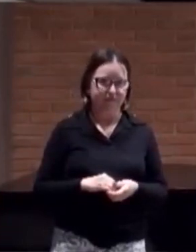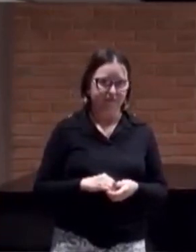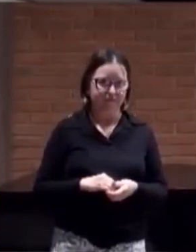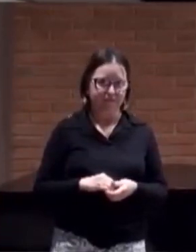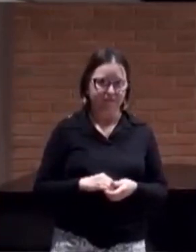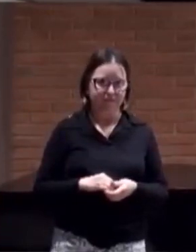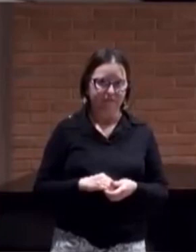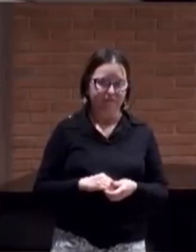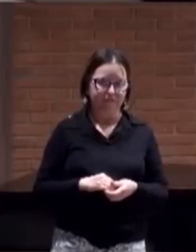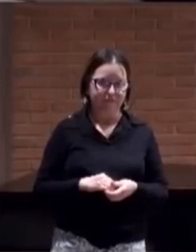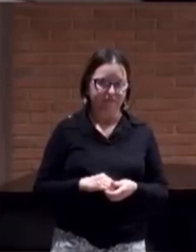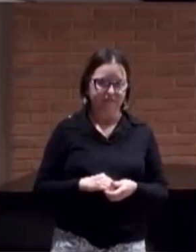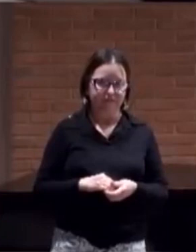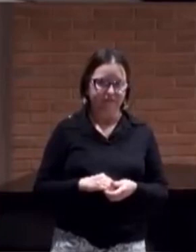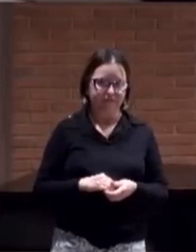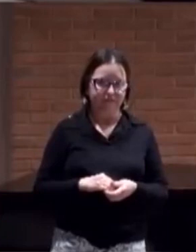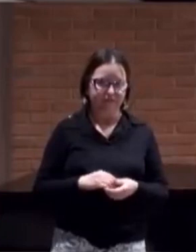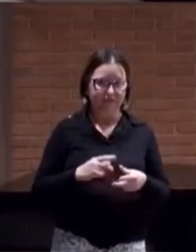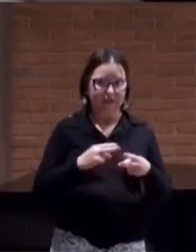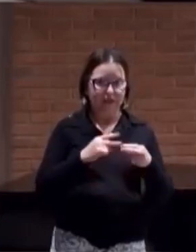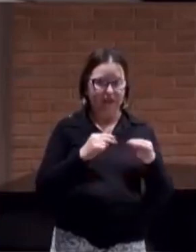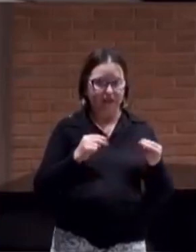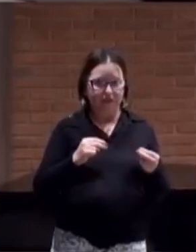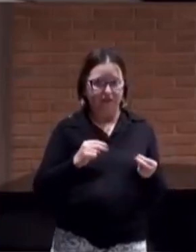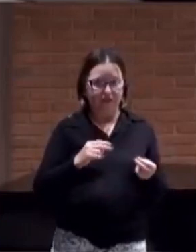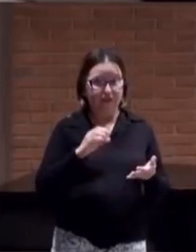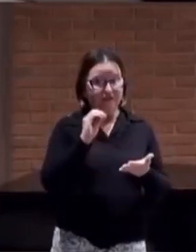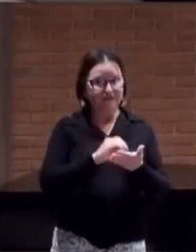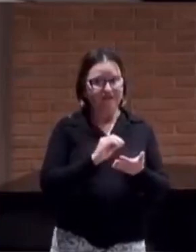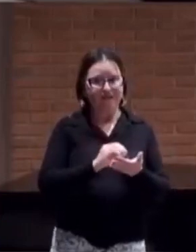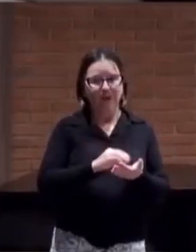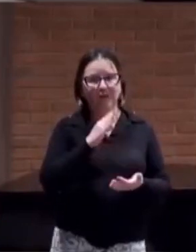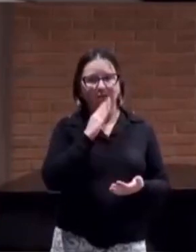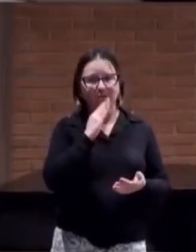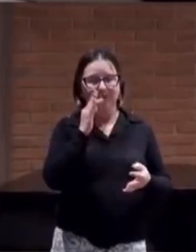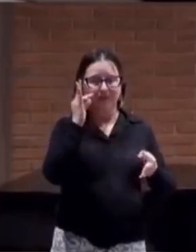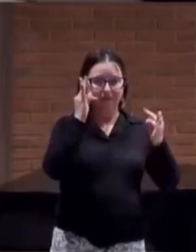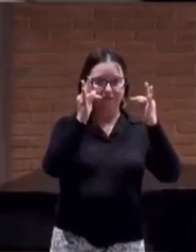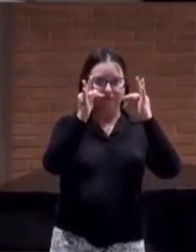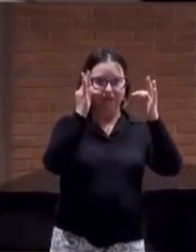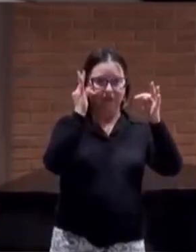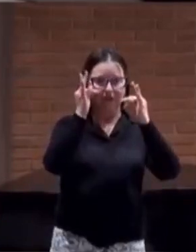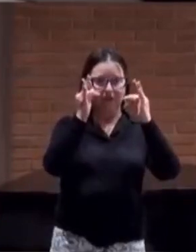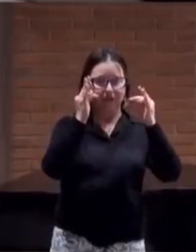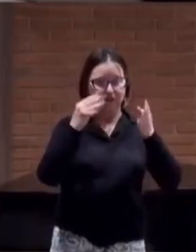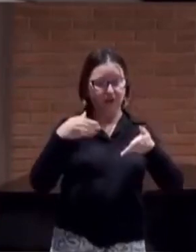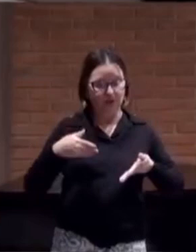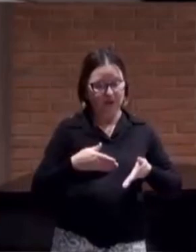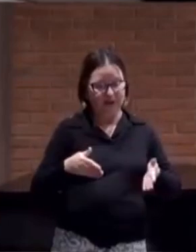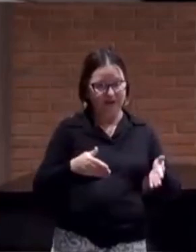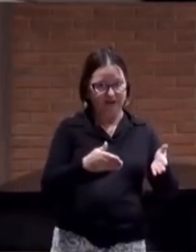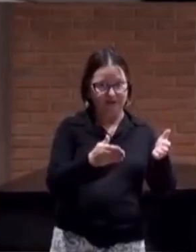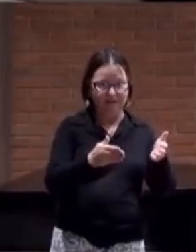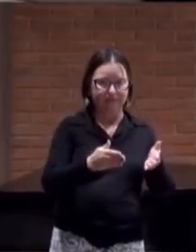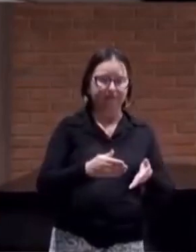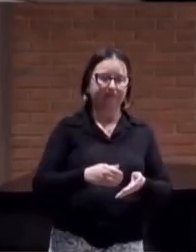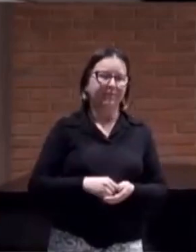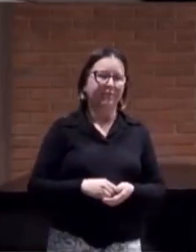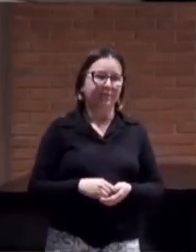as coisas, o desconhecimento teológico do caminho.